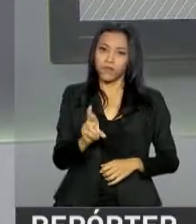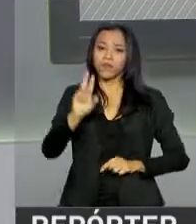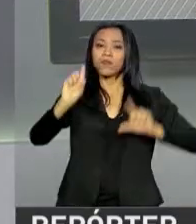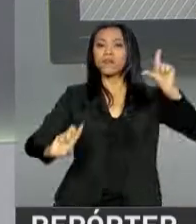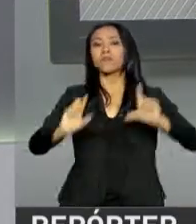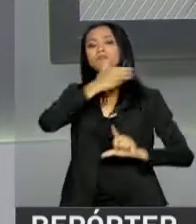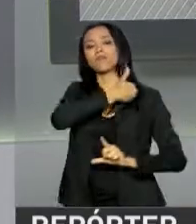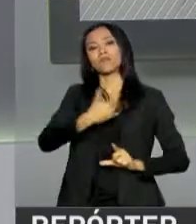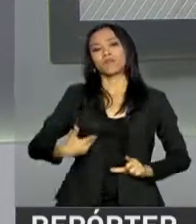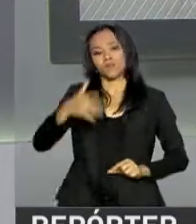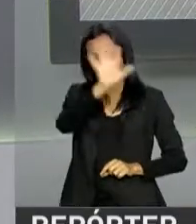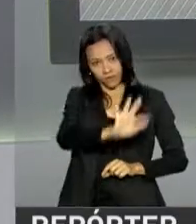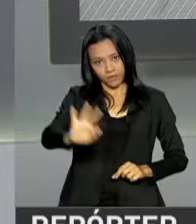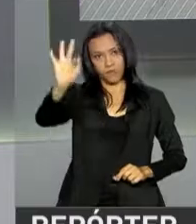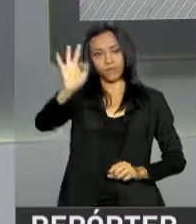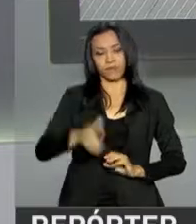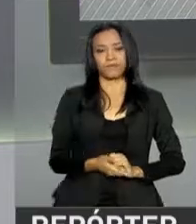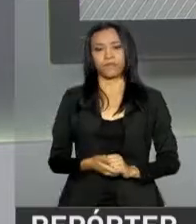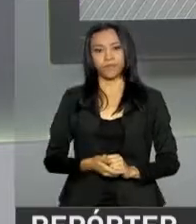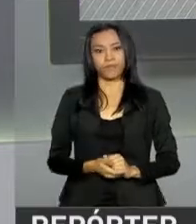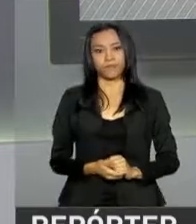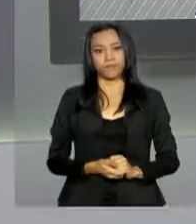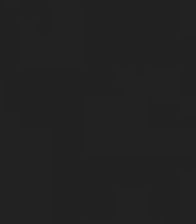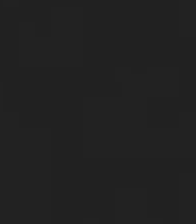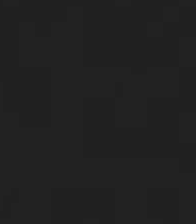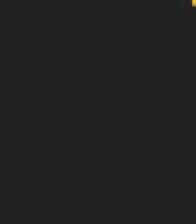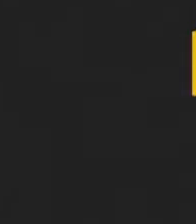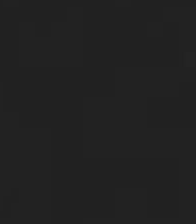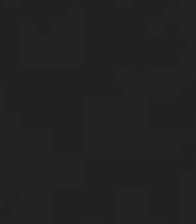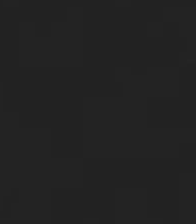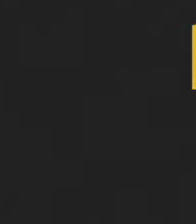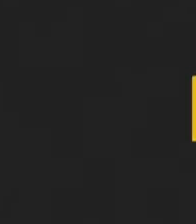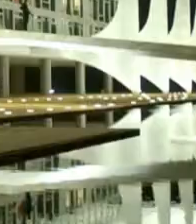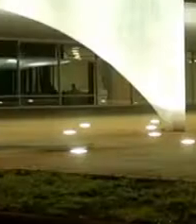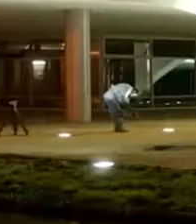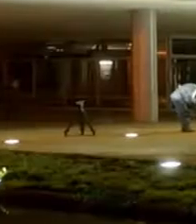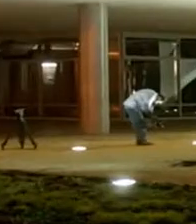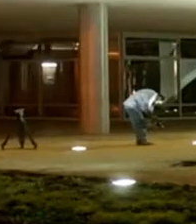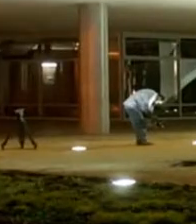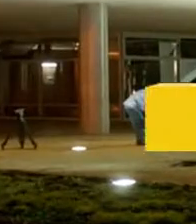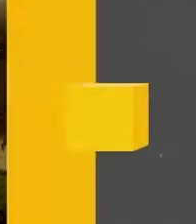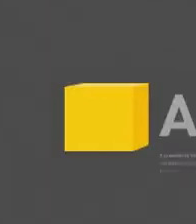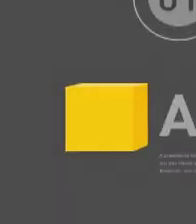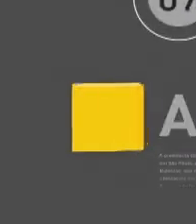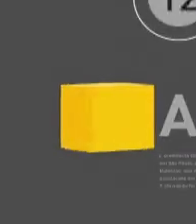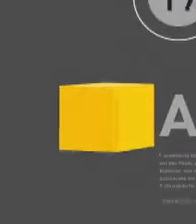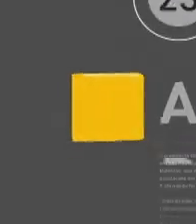na NBR, a TV do Governo Federal.